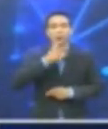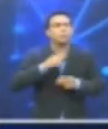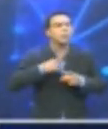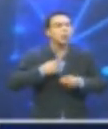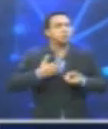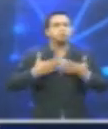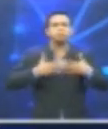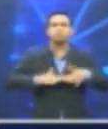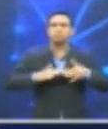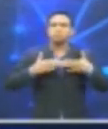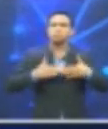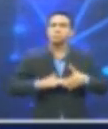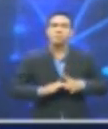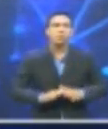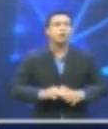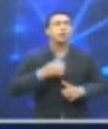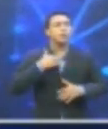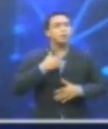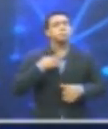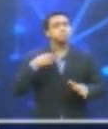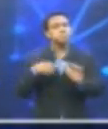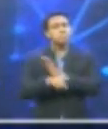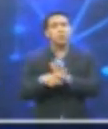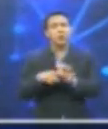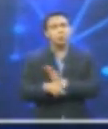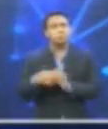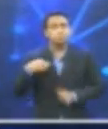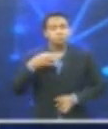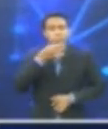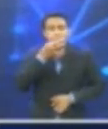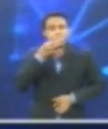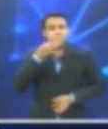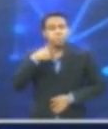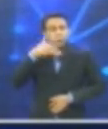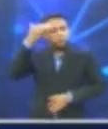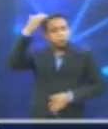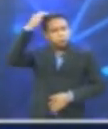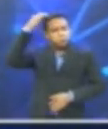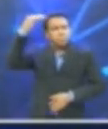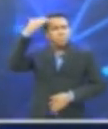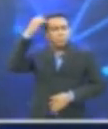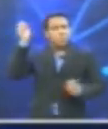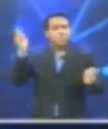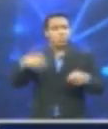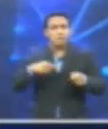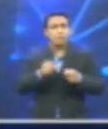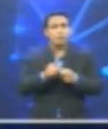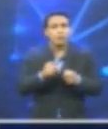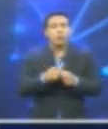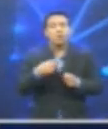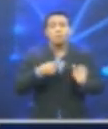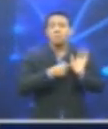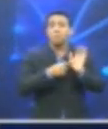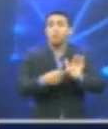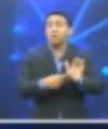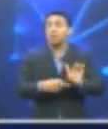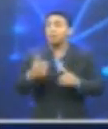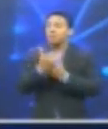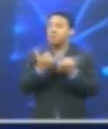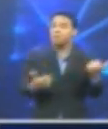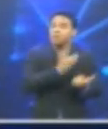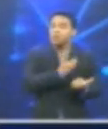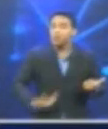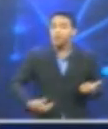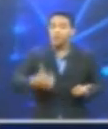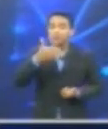tranquilo, fazendo as perguntas que acho que devo fazer para mostrar a você, telespectador, que o vice-governador de 10 milhões de reais que lá está não